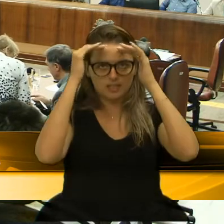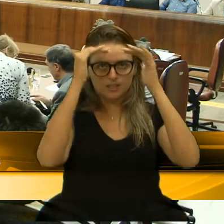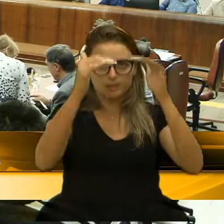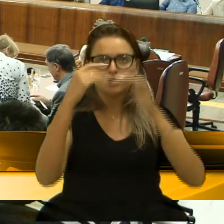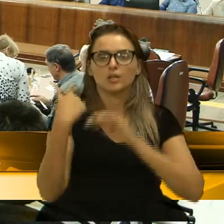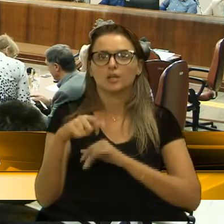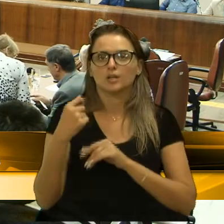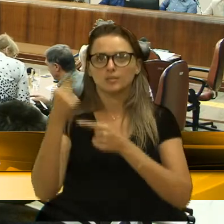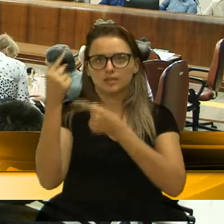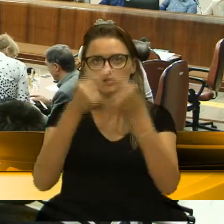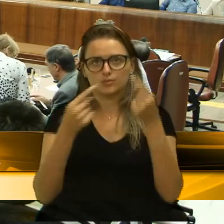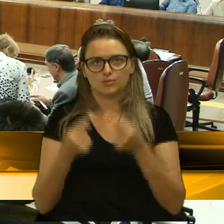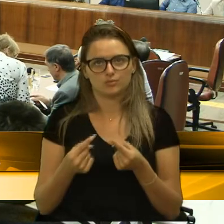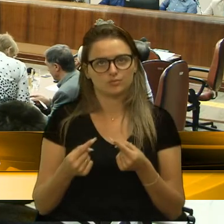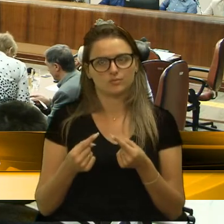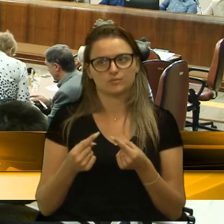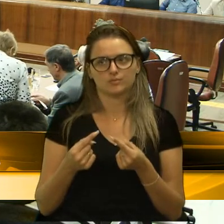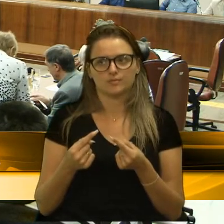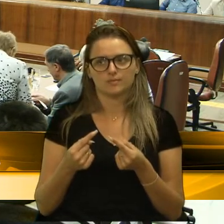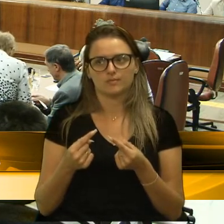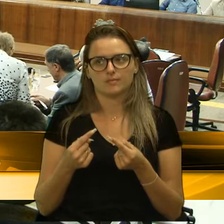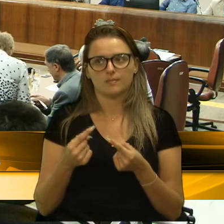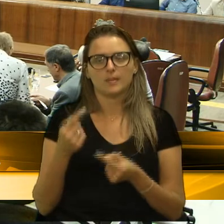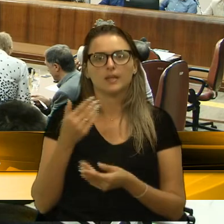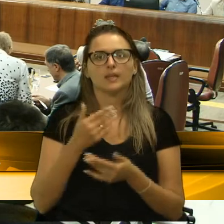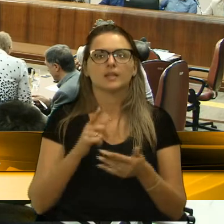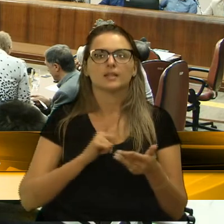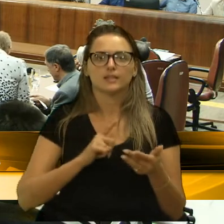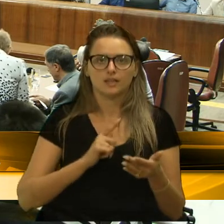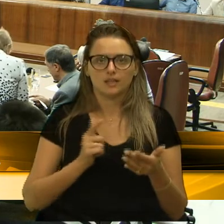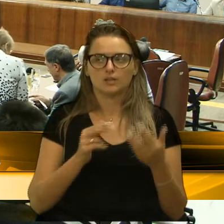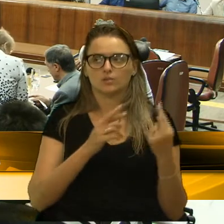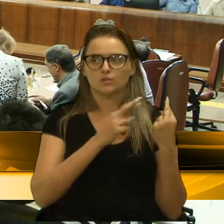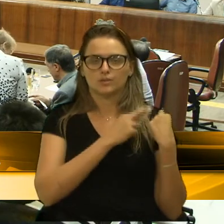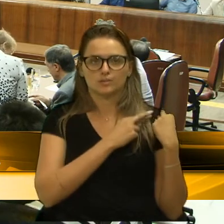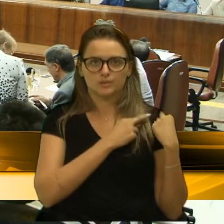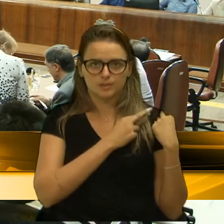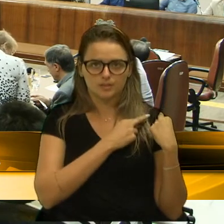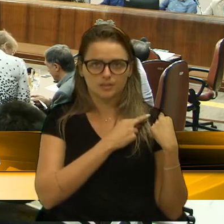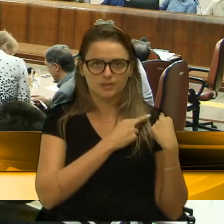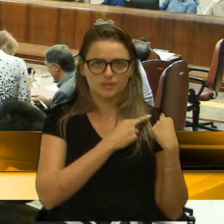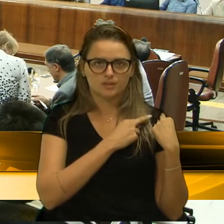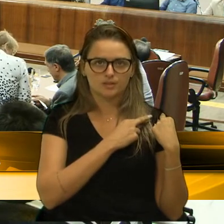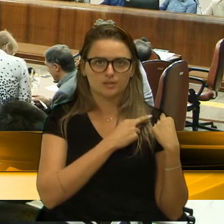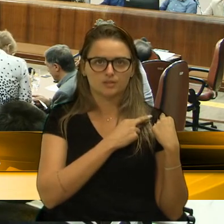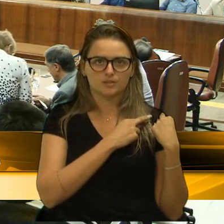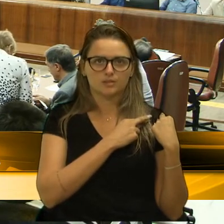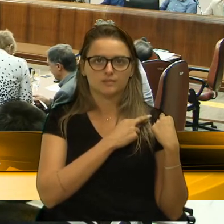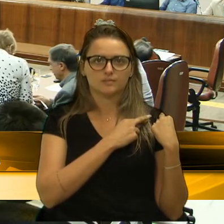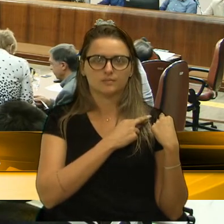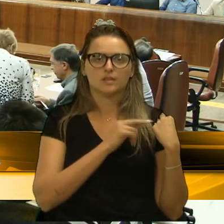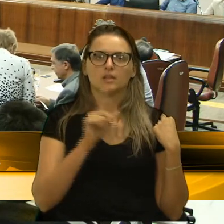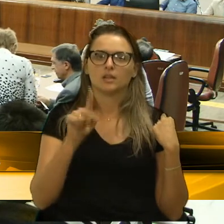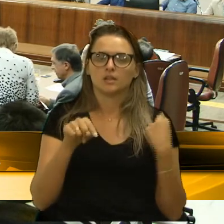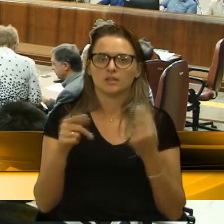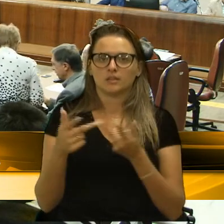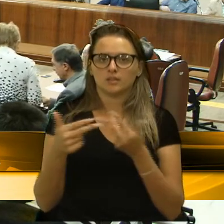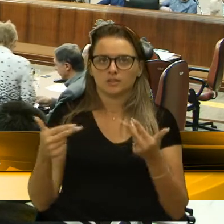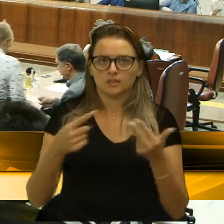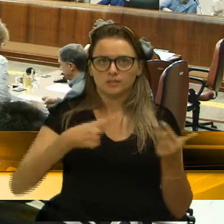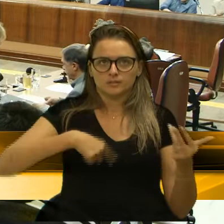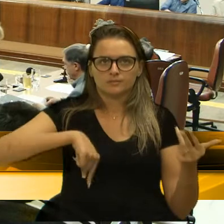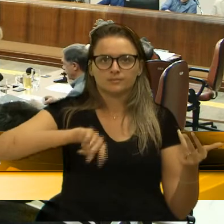realmente debatido com responsabilidade, e é uma situação onde